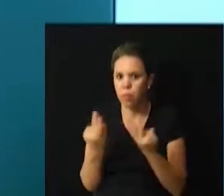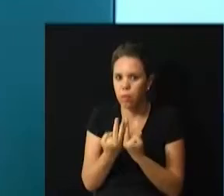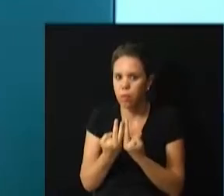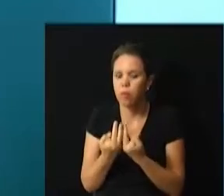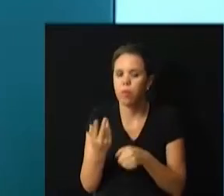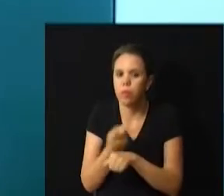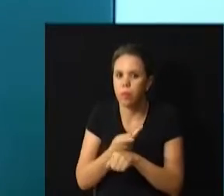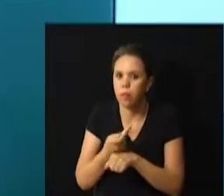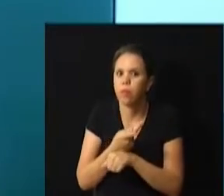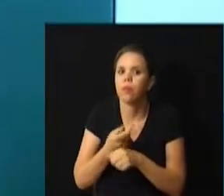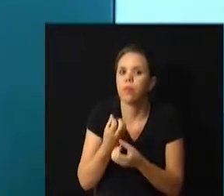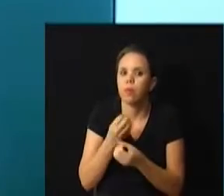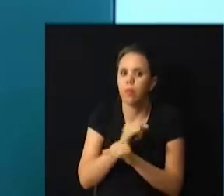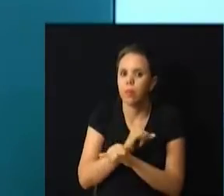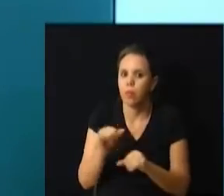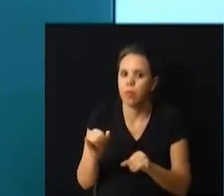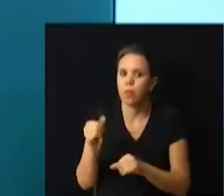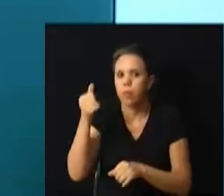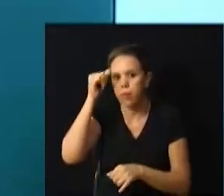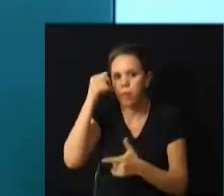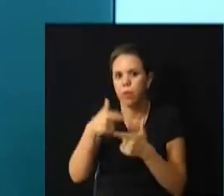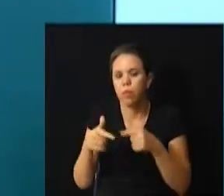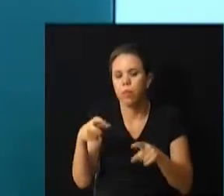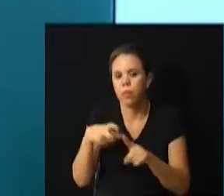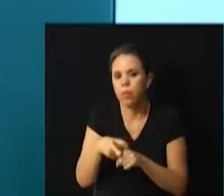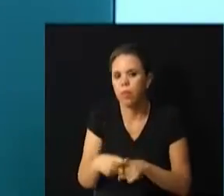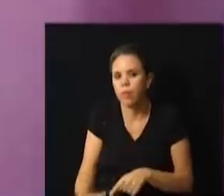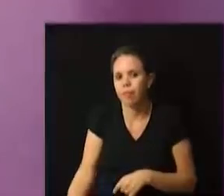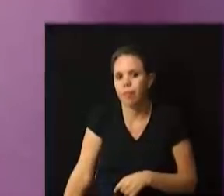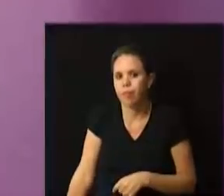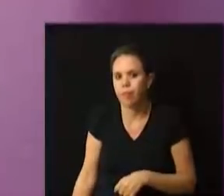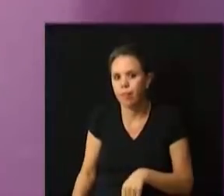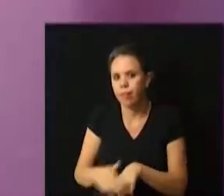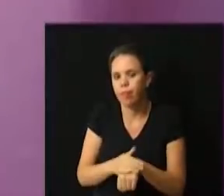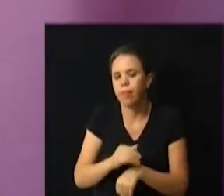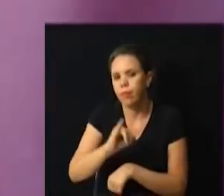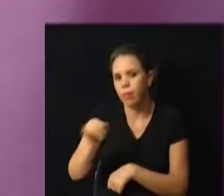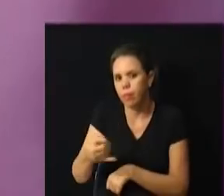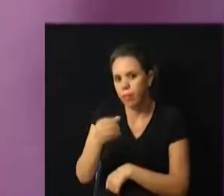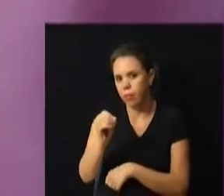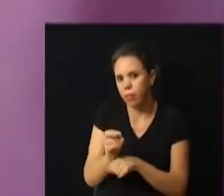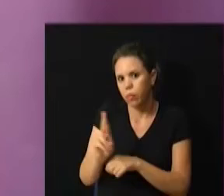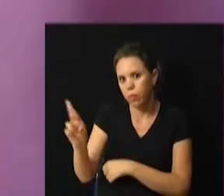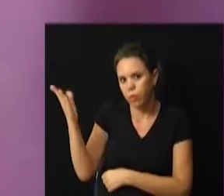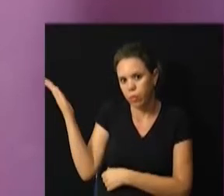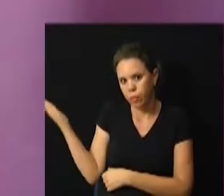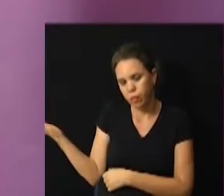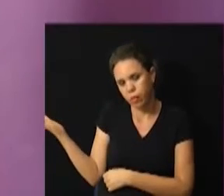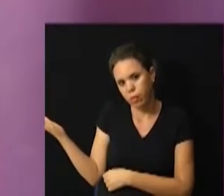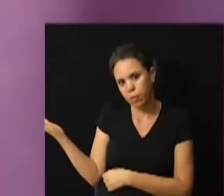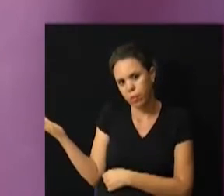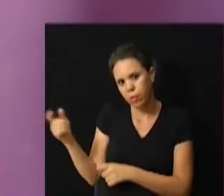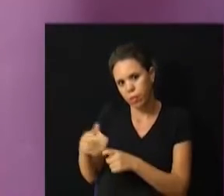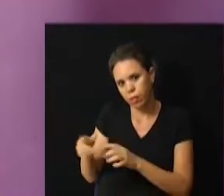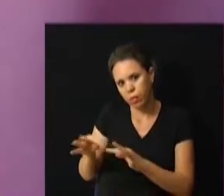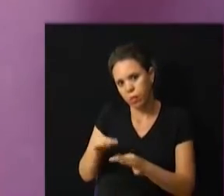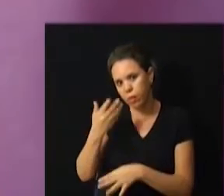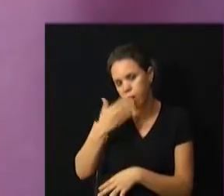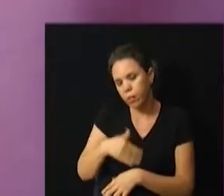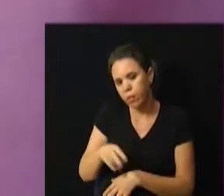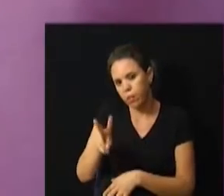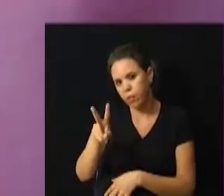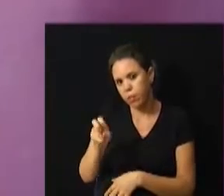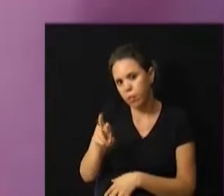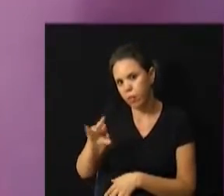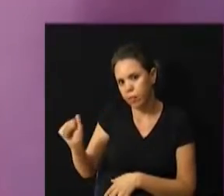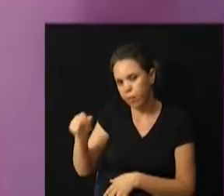os pais têm que ir atrás de informações e ações preventivas. A gente conversou com o João Luiz Domene Martins, ele que é